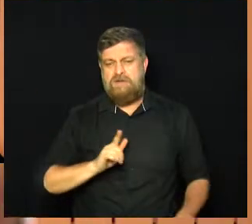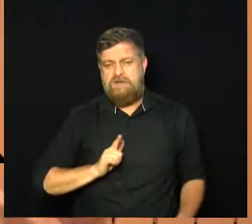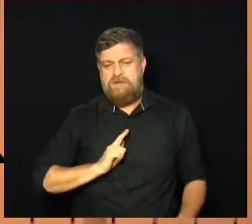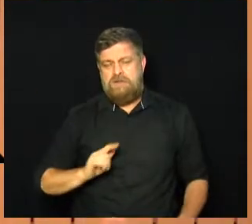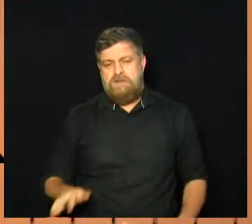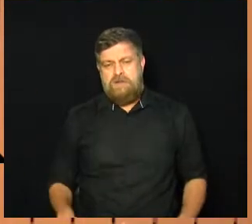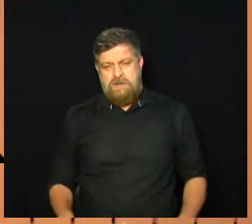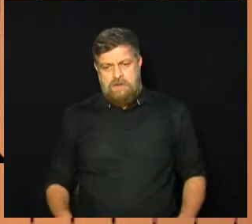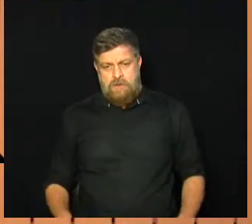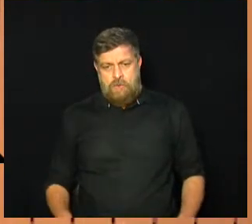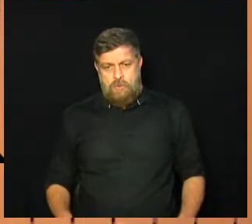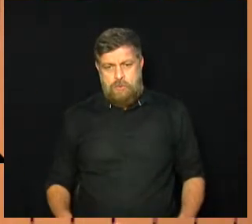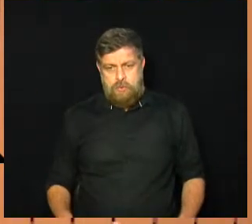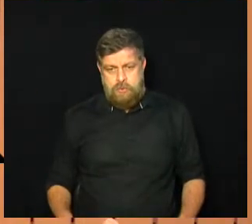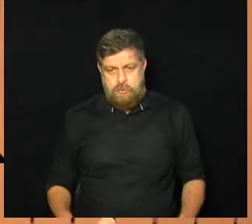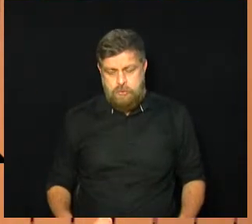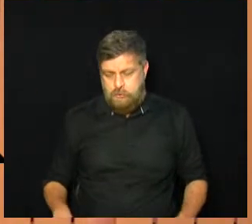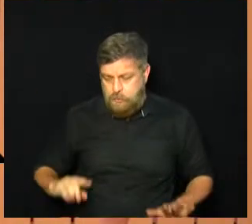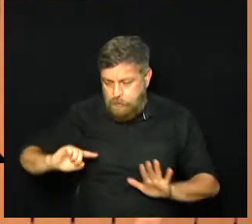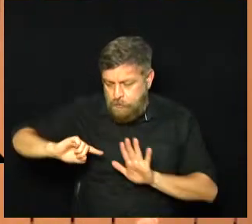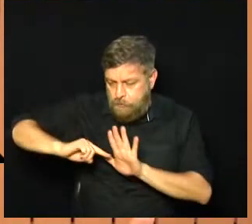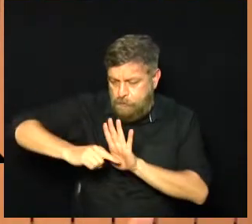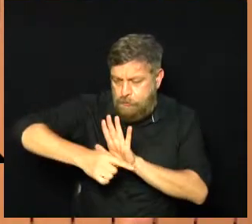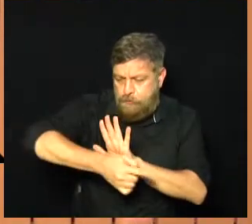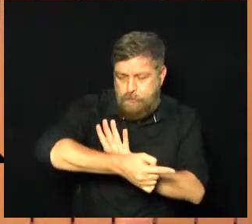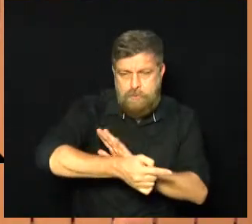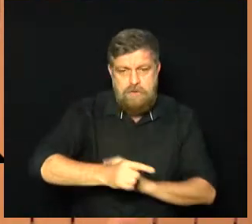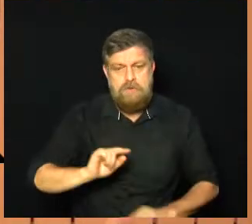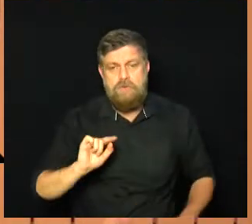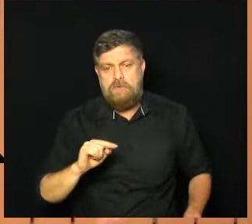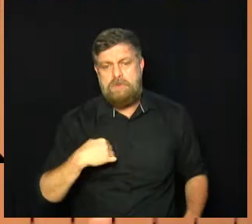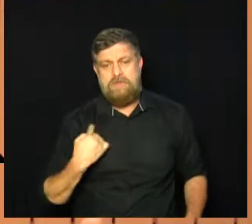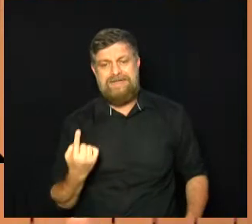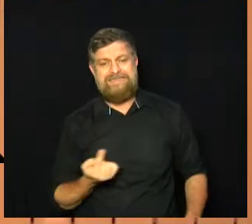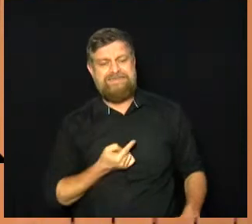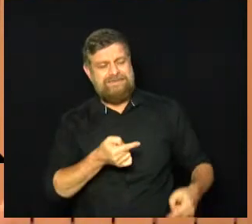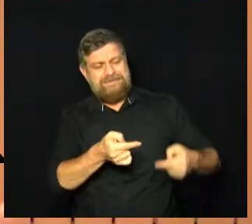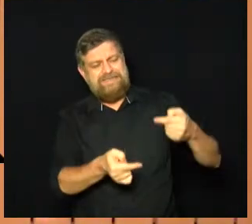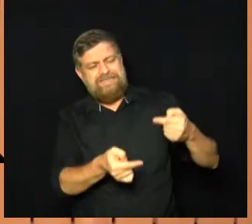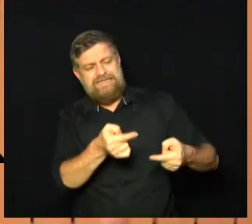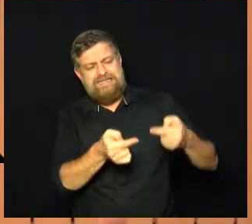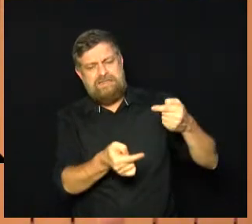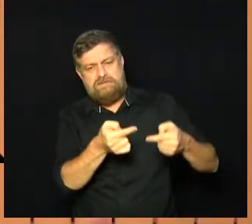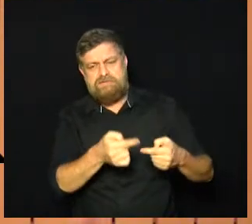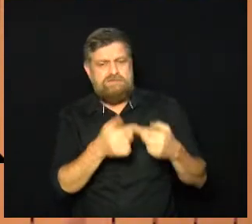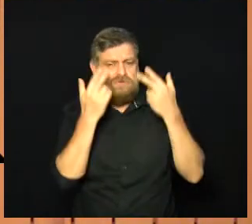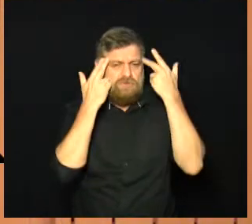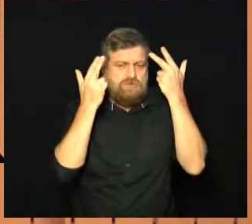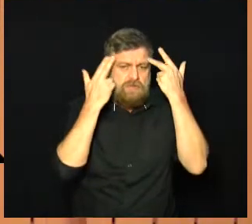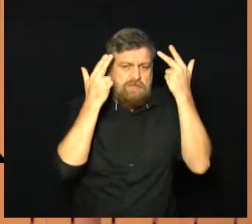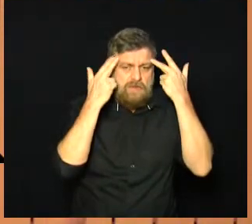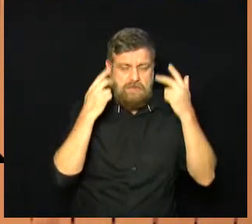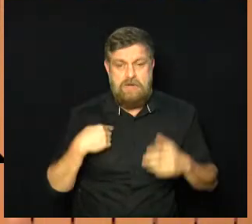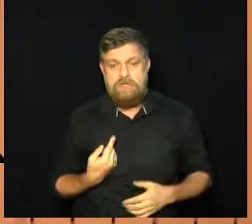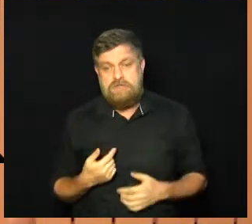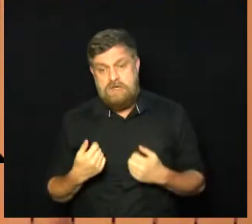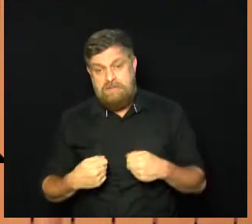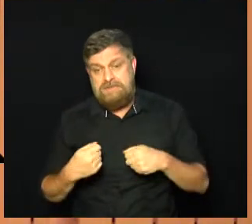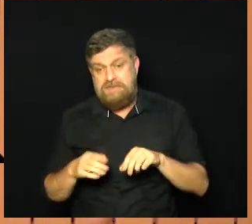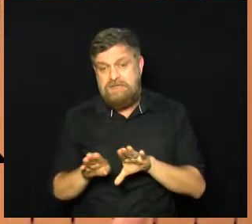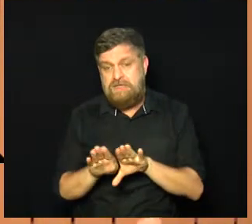muito mais profunda do que aquilo que a gente tem discutido normalmente. Então, que a gente precisa,